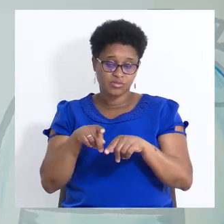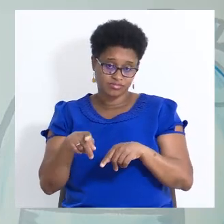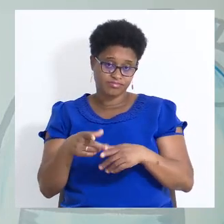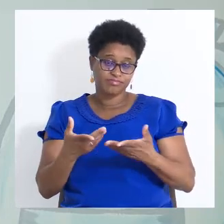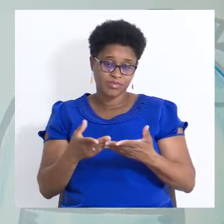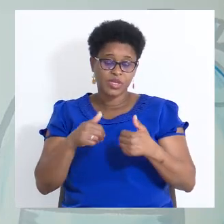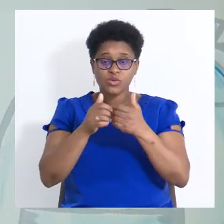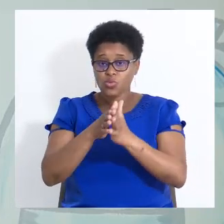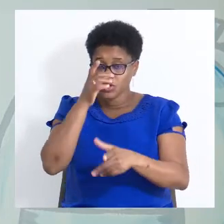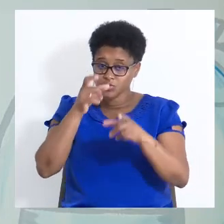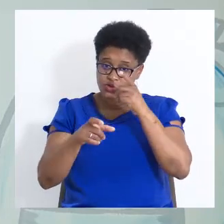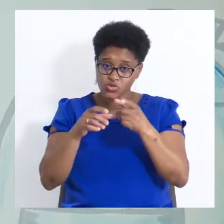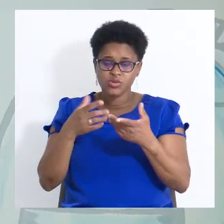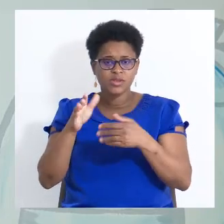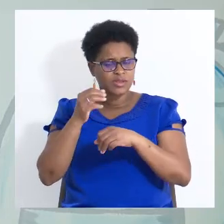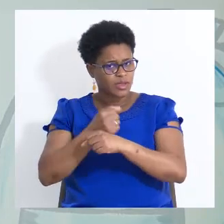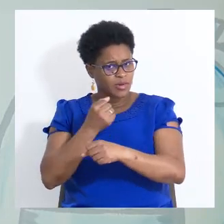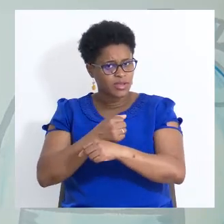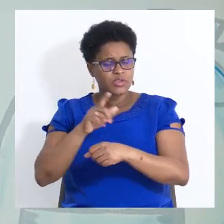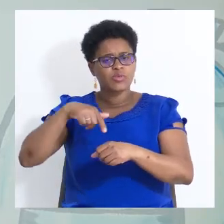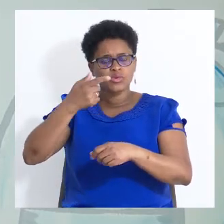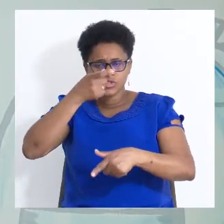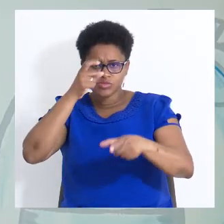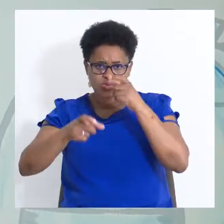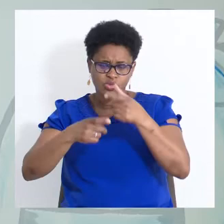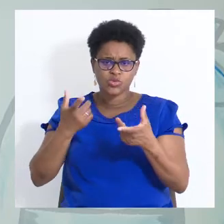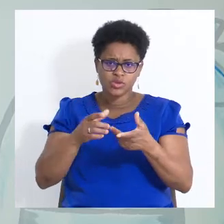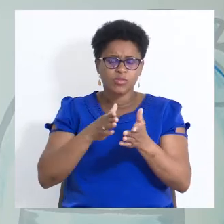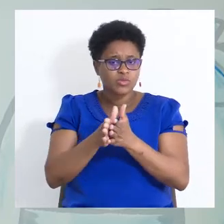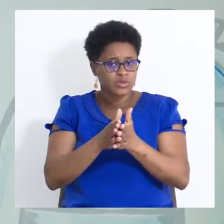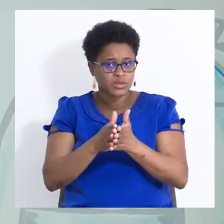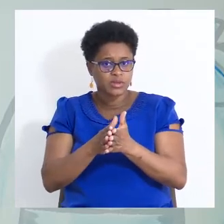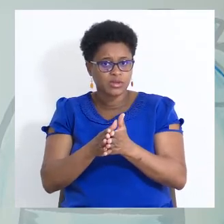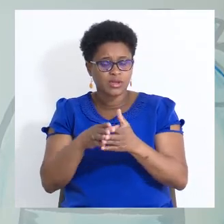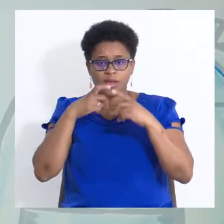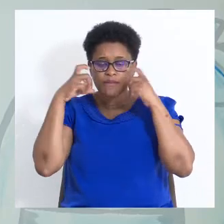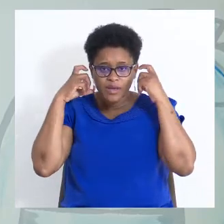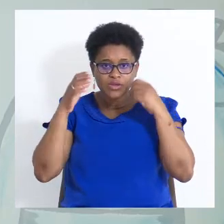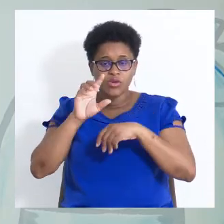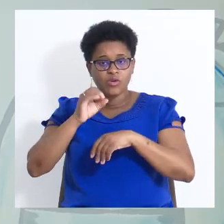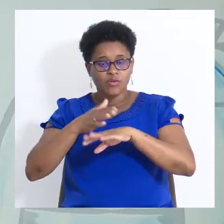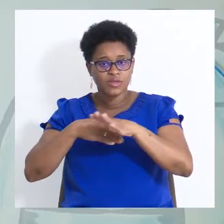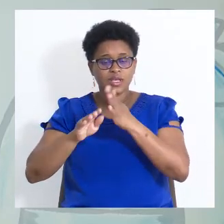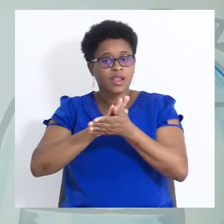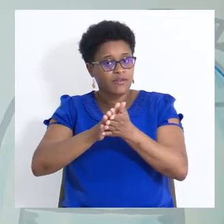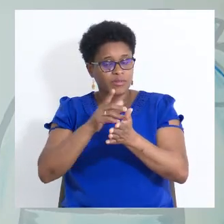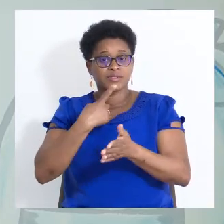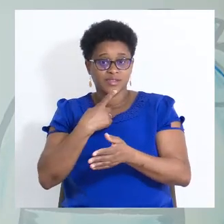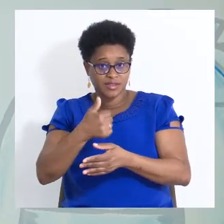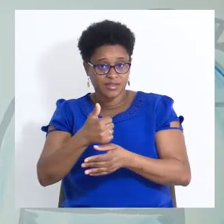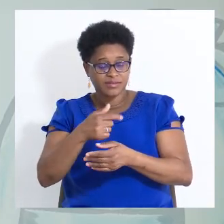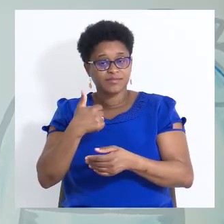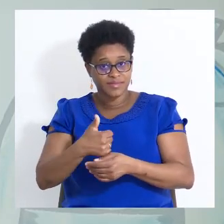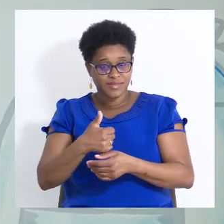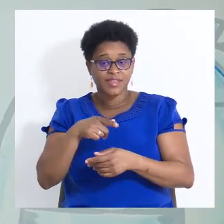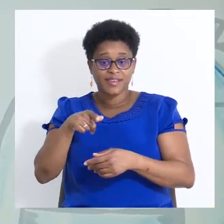como neste caso, todas as pessoas agindo sobre as outras pessoas para usarem a máscara ou fazer a higienização.